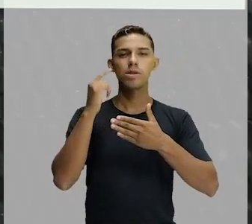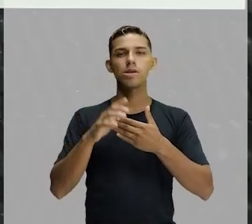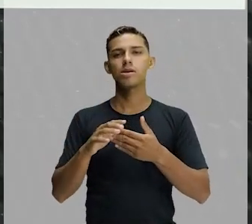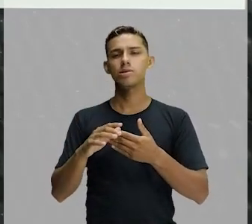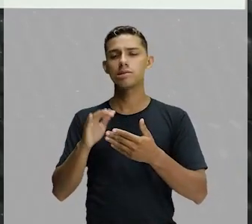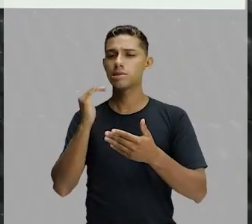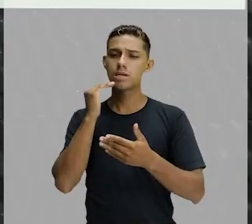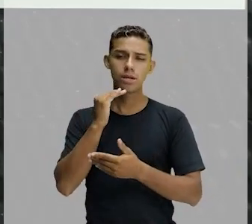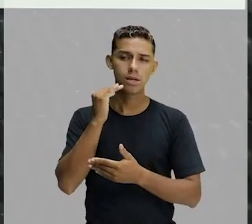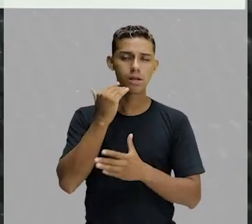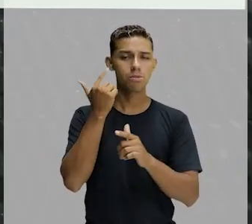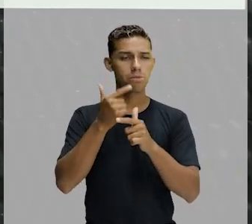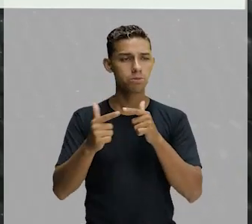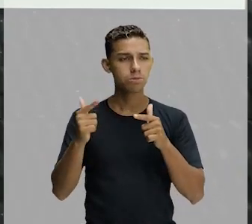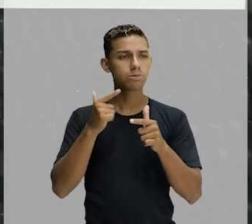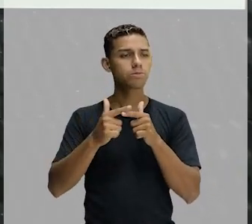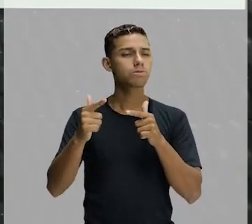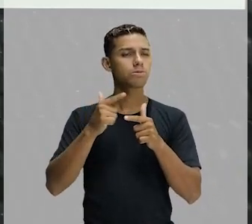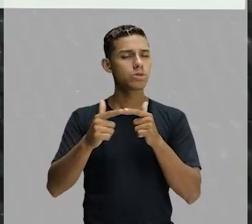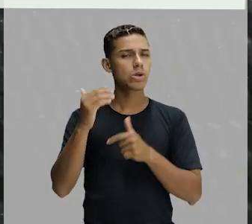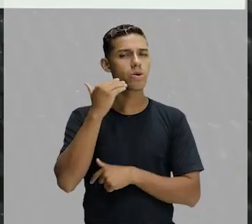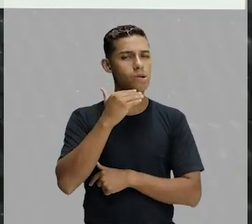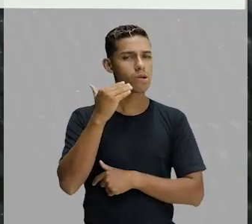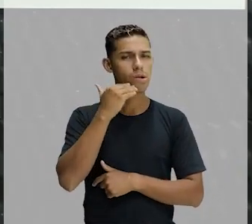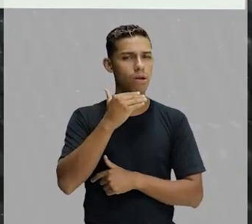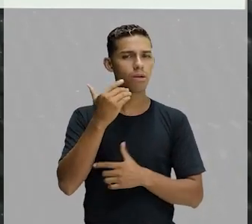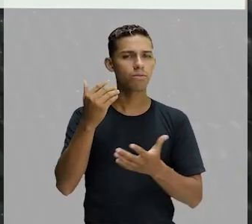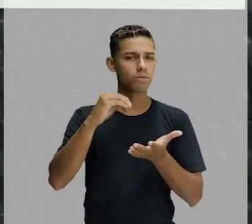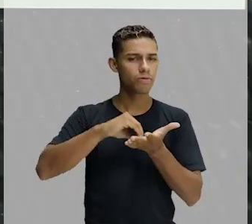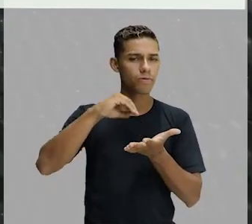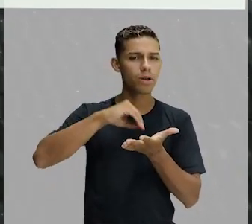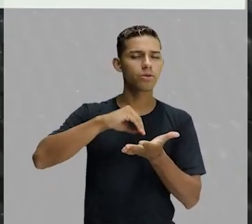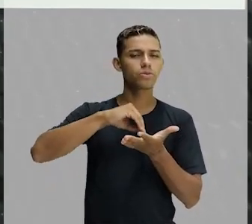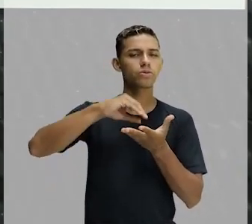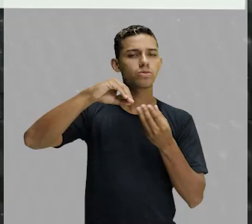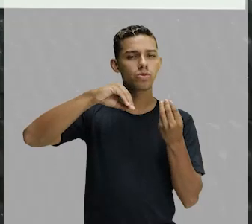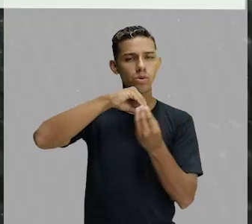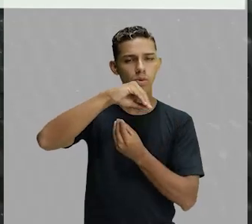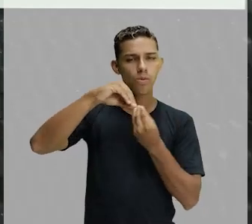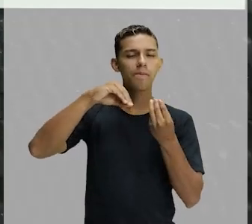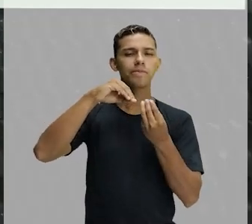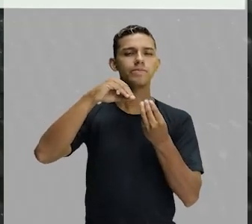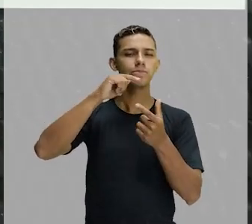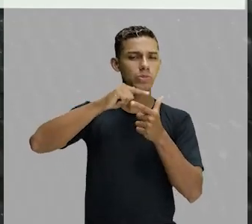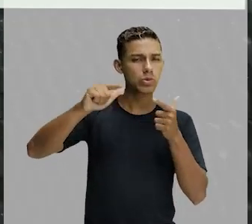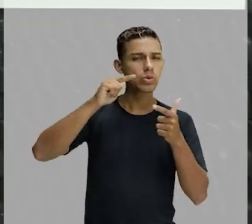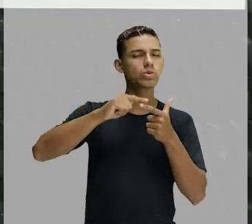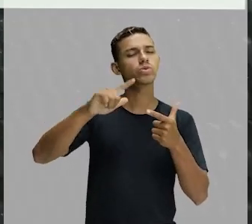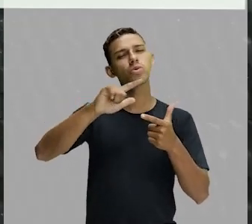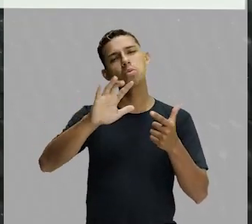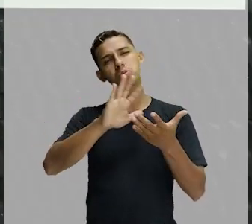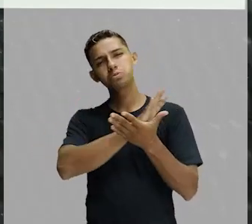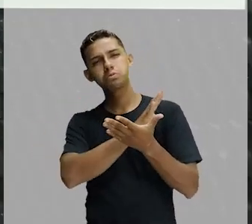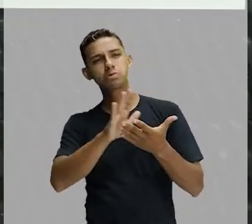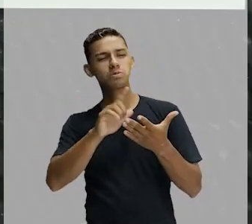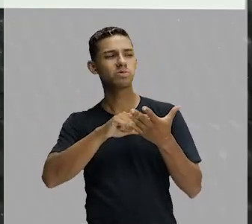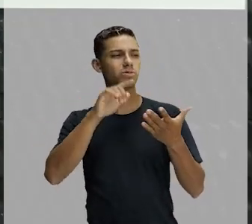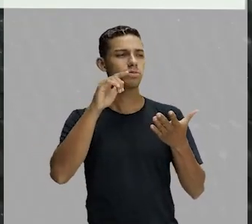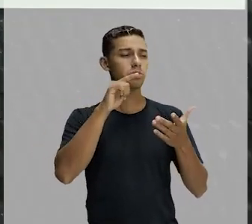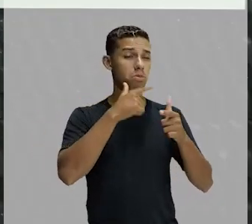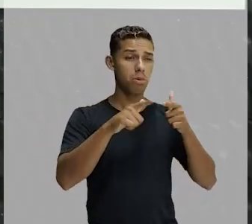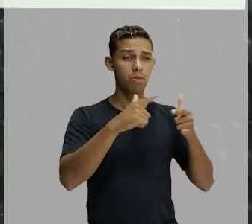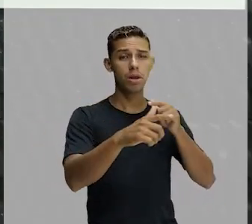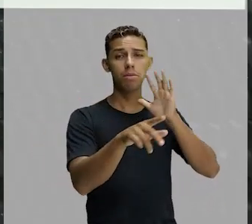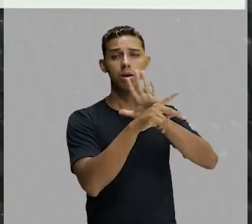uma deficiência, né? A falta de cada um deles poderia gerar uma deficiência que poderia trazer alguns sintomas para a planta,